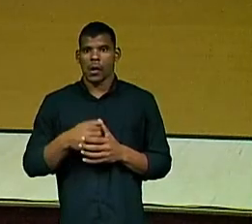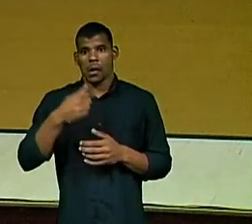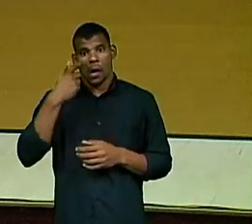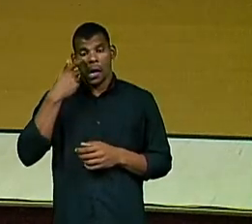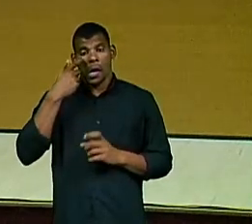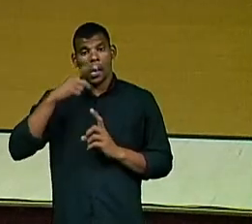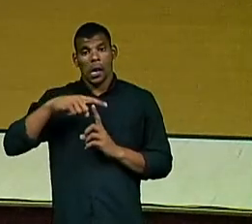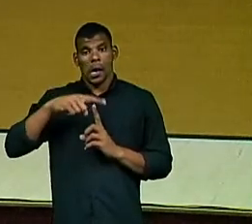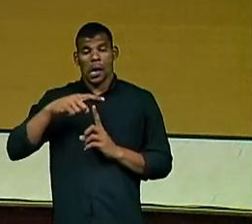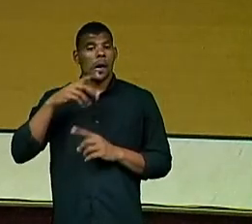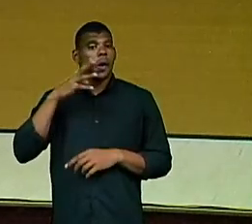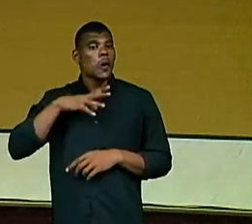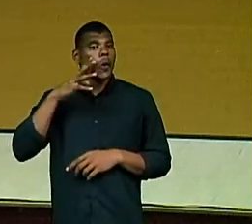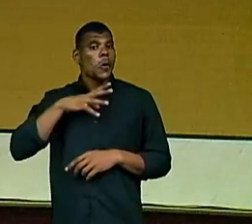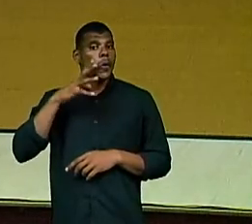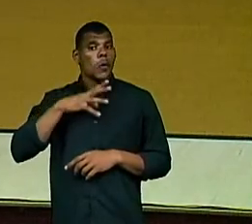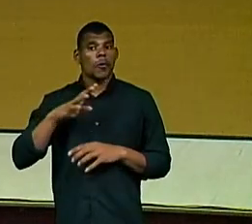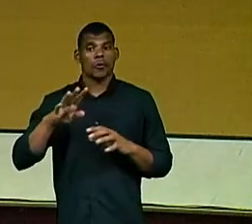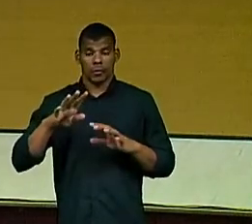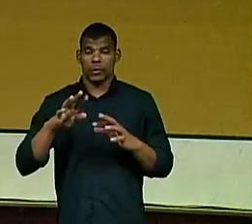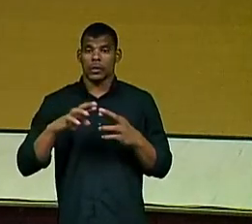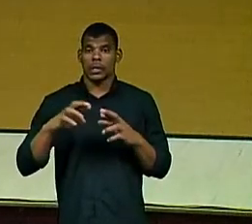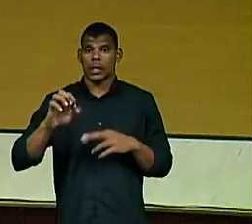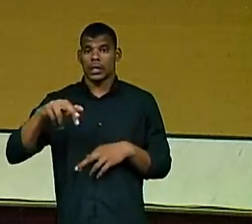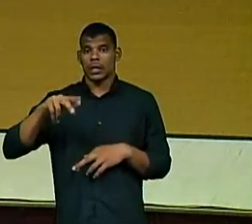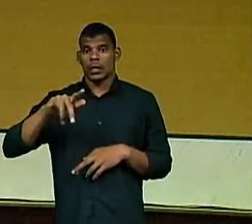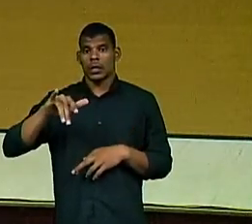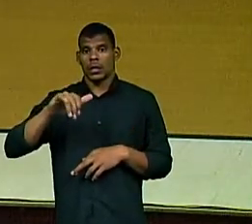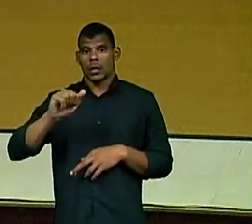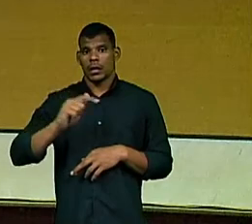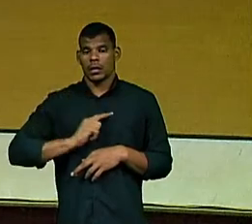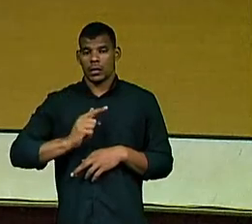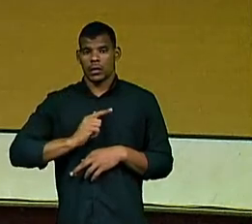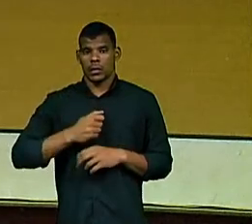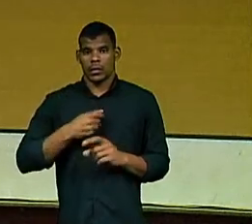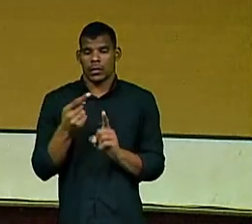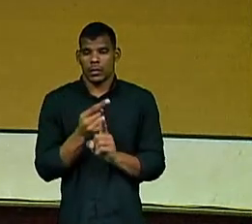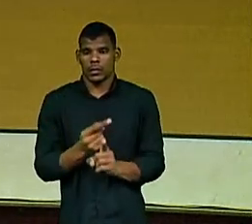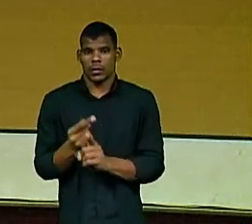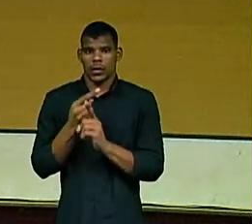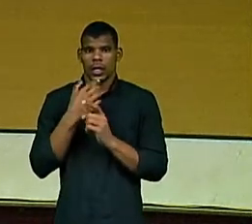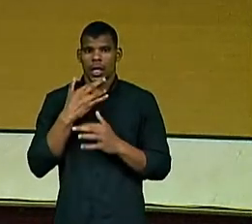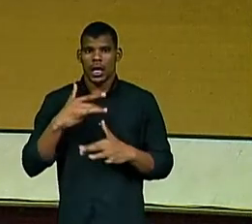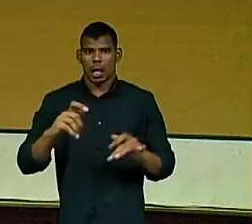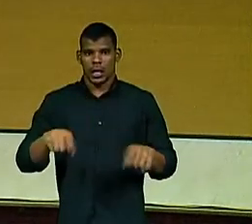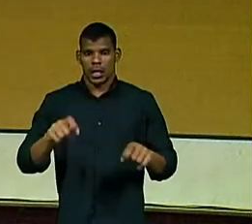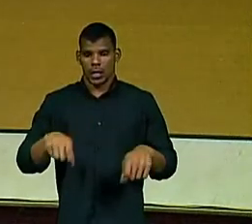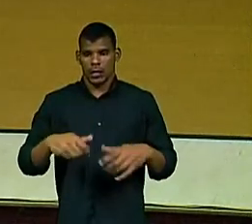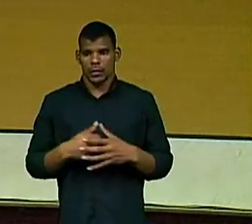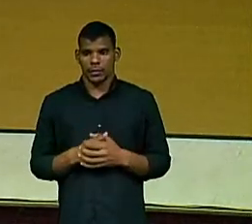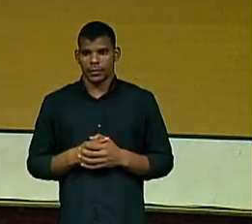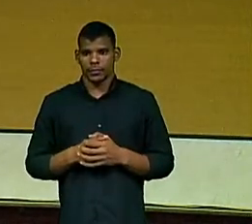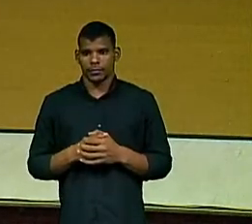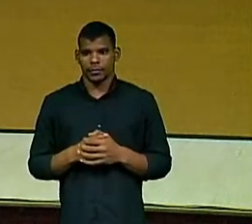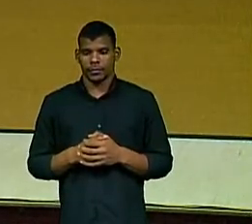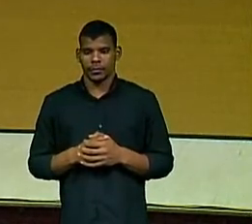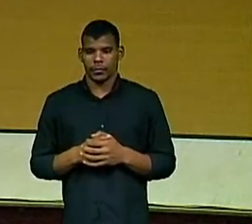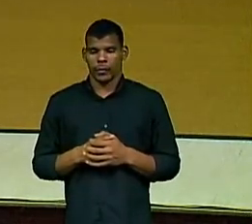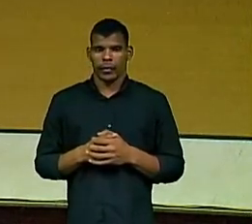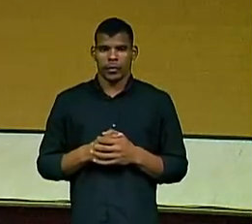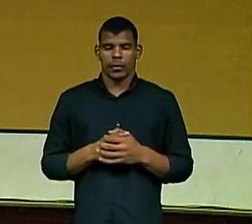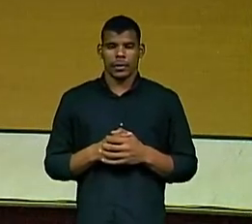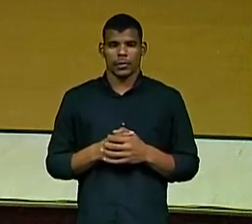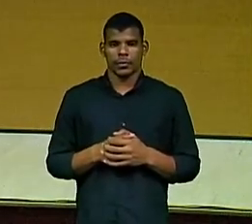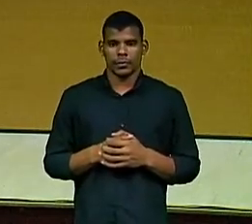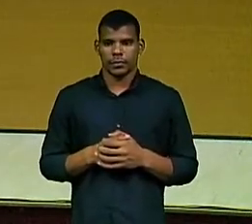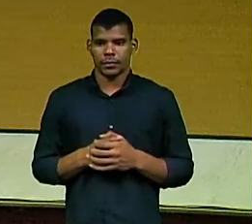massa pergunta essa enzima de restrição eu encontro naturalmente eu encontro fácil tem na mercearia